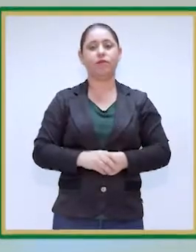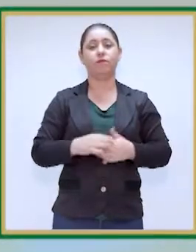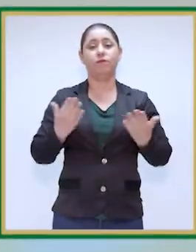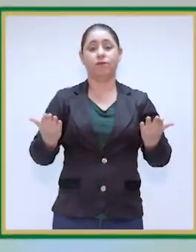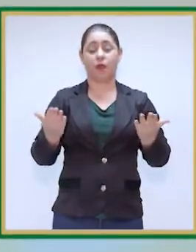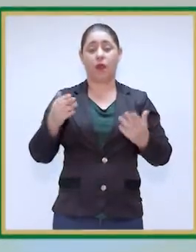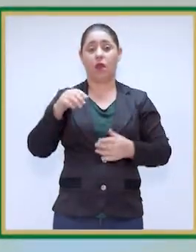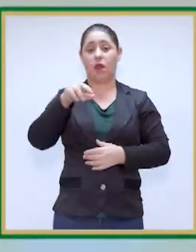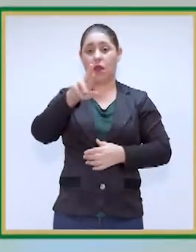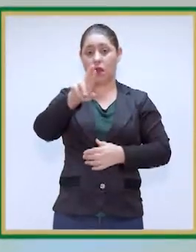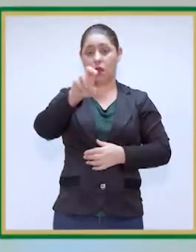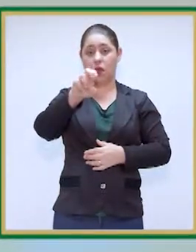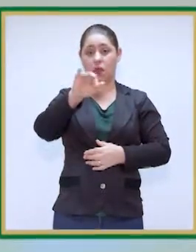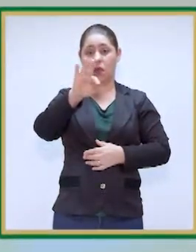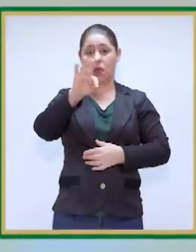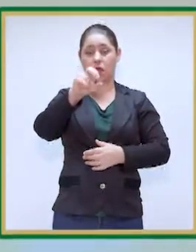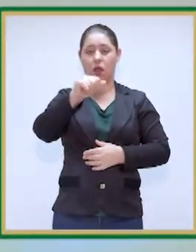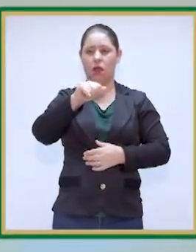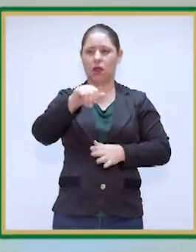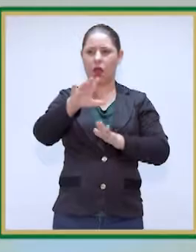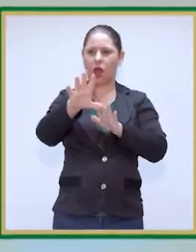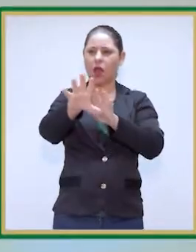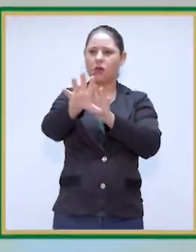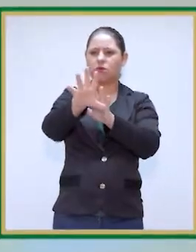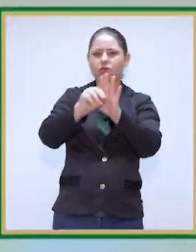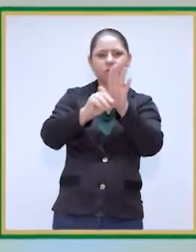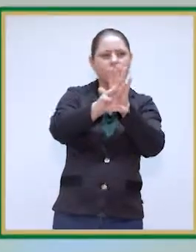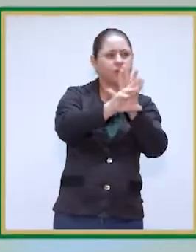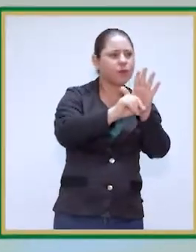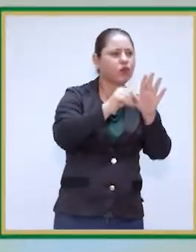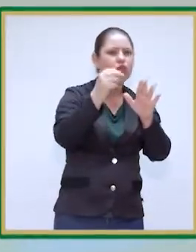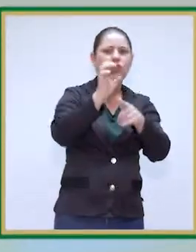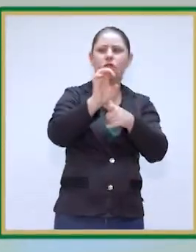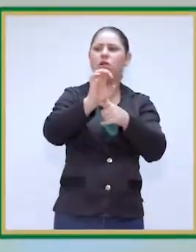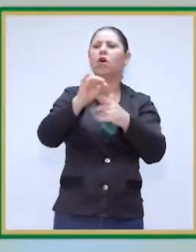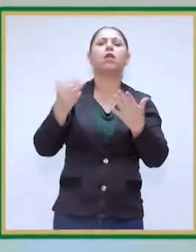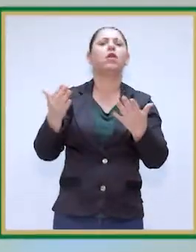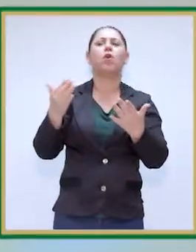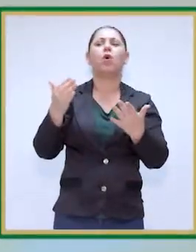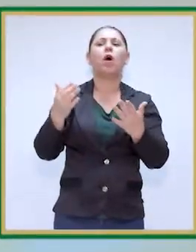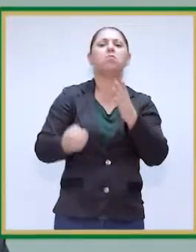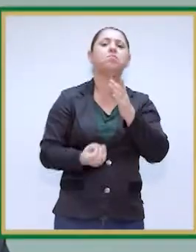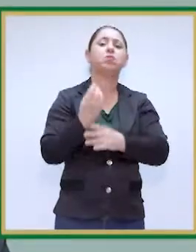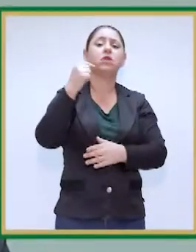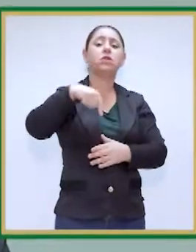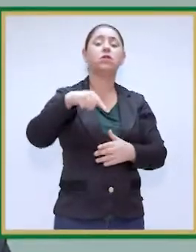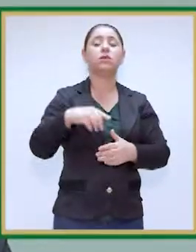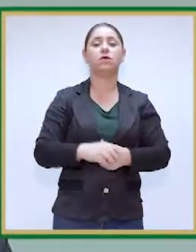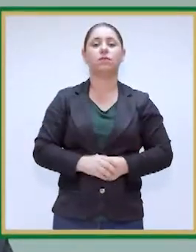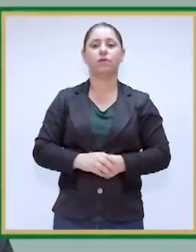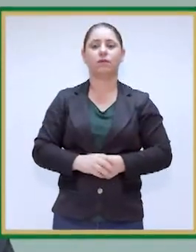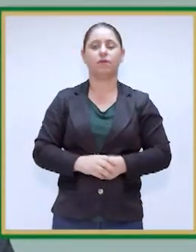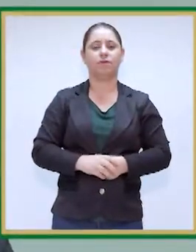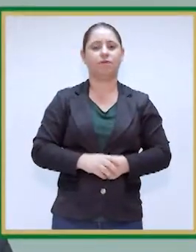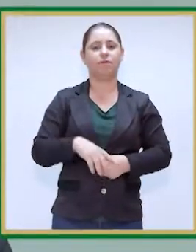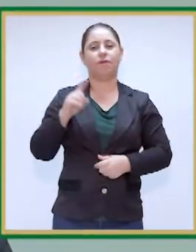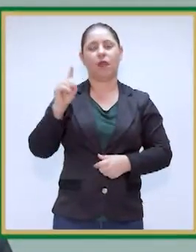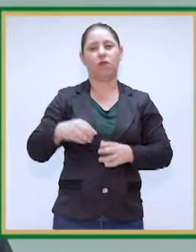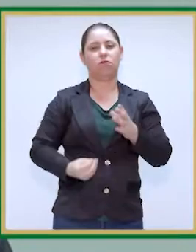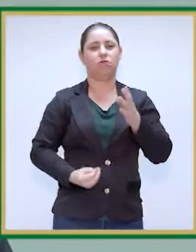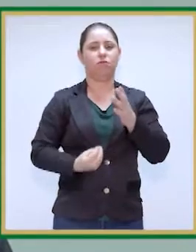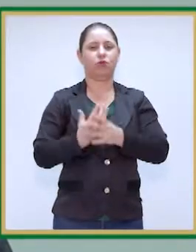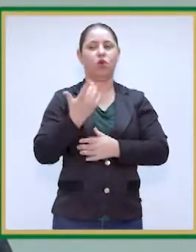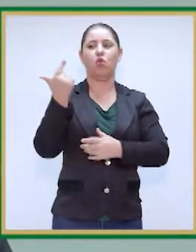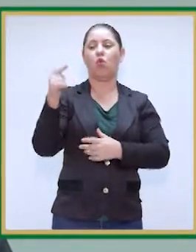Bom, então o Reintegra é algum exemplo de outro estado ou é exclusivo daqui, esse projeto? O projeto Reintegra, ele